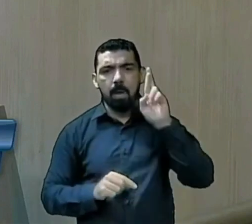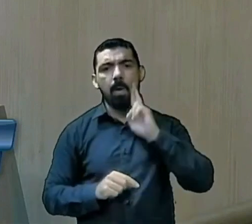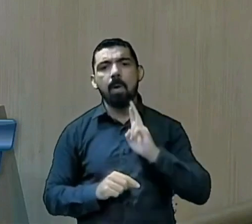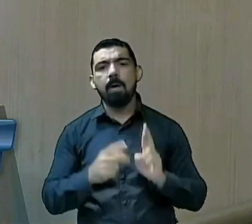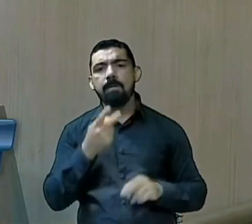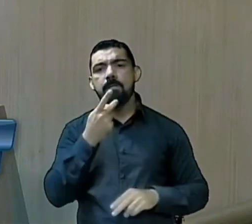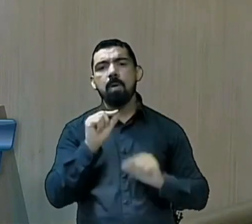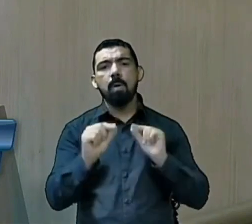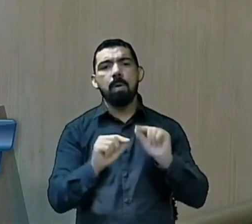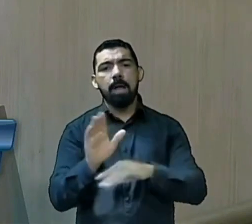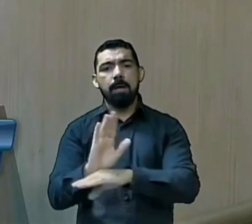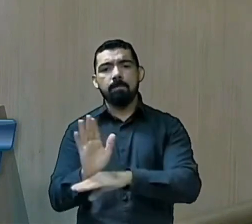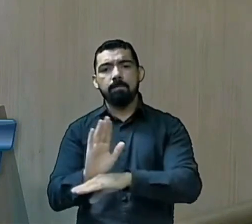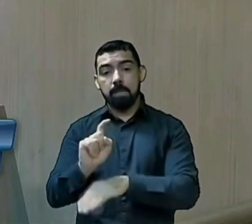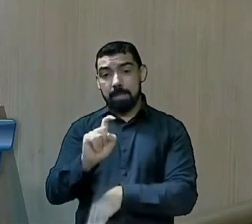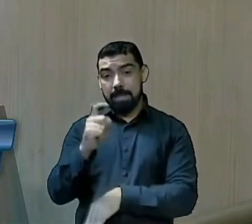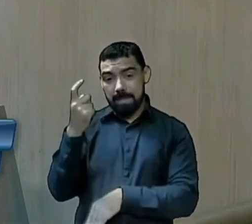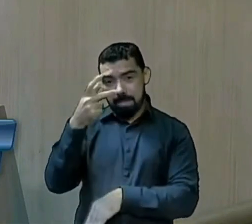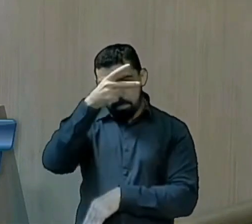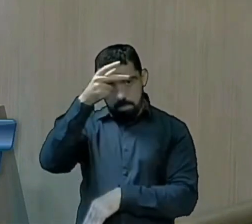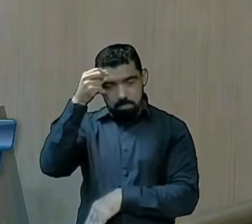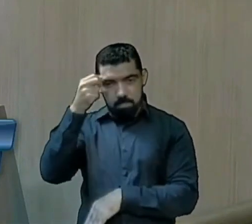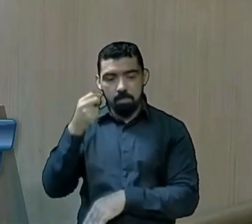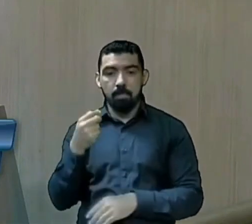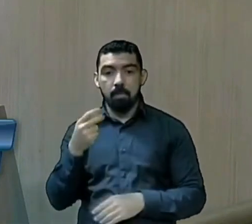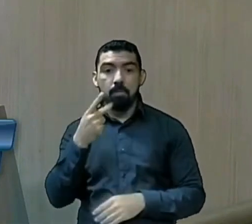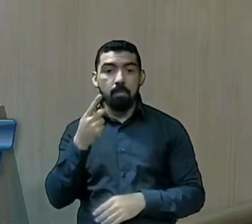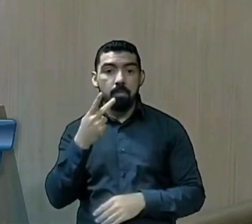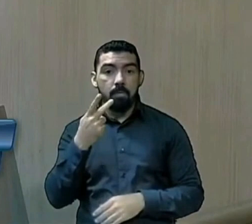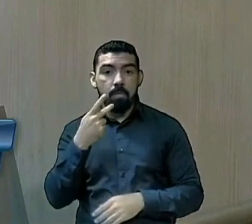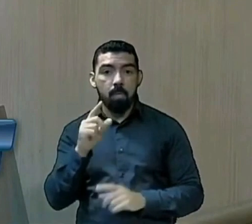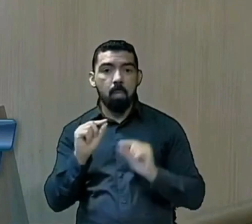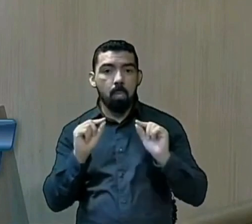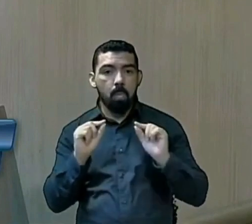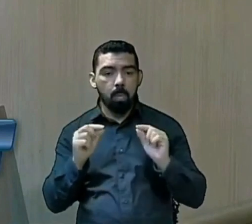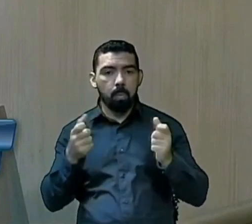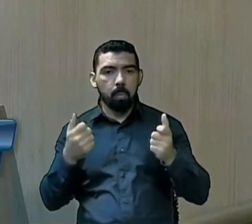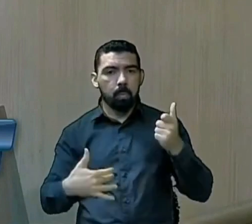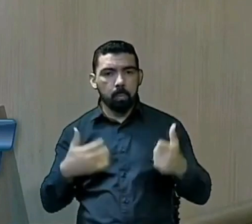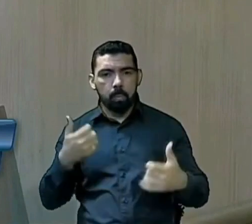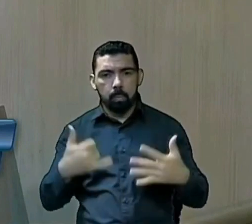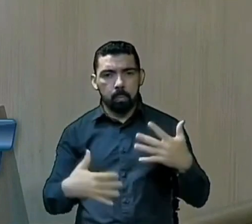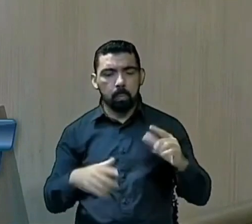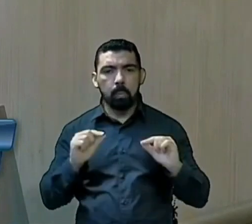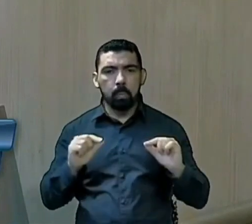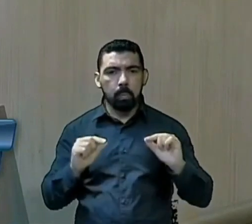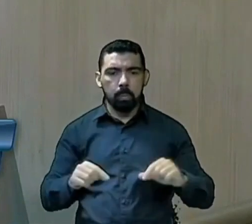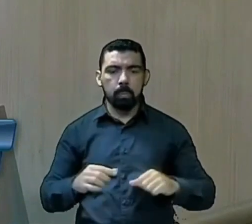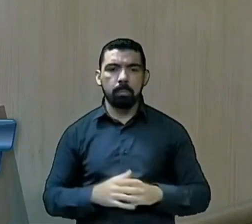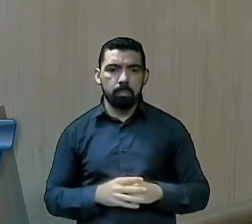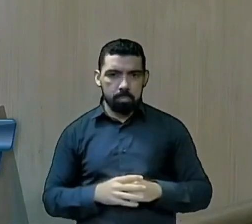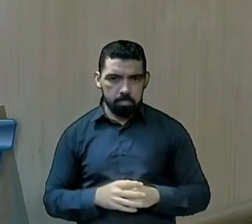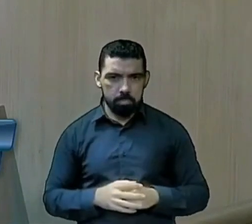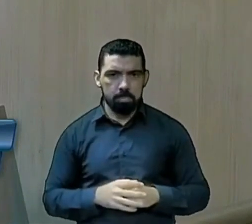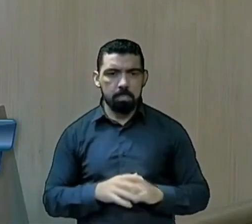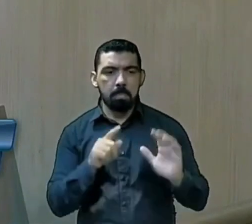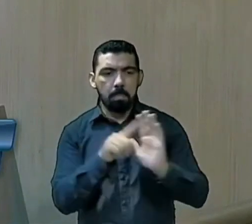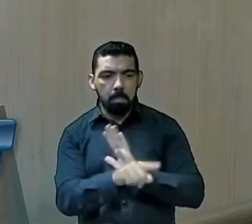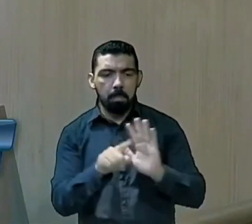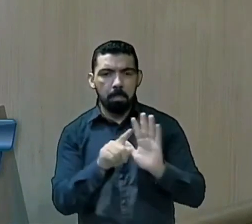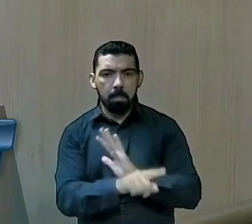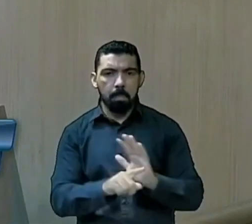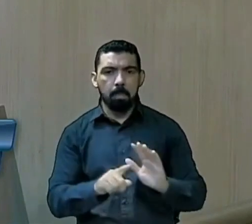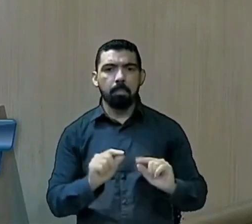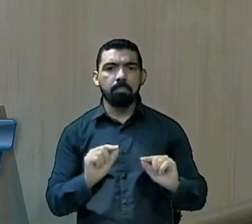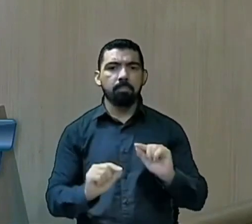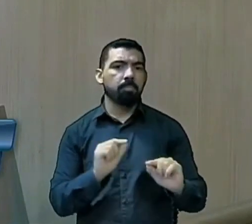referindo a um vídeo que o ex-prefeito de Fortaleza fez com um tom elucidativo, com um tom de pergunta,